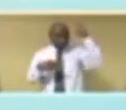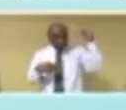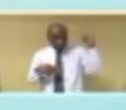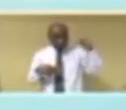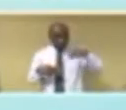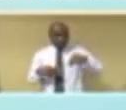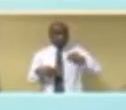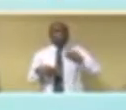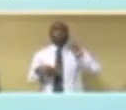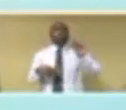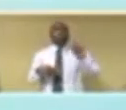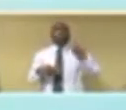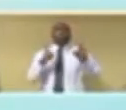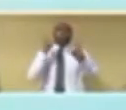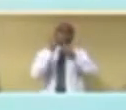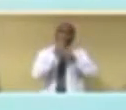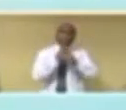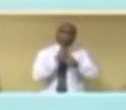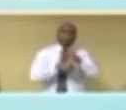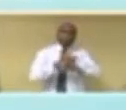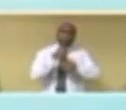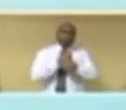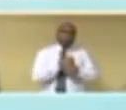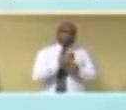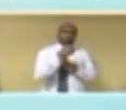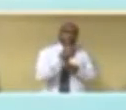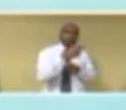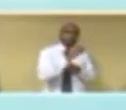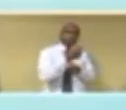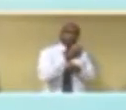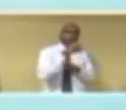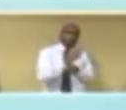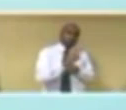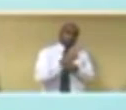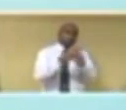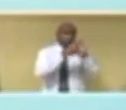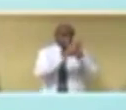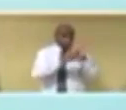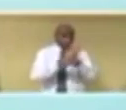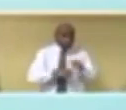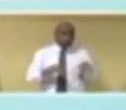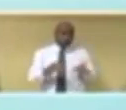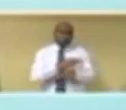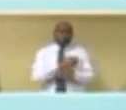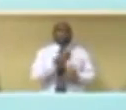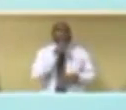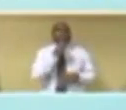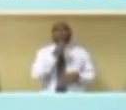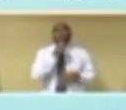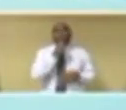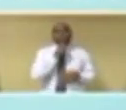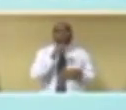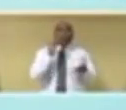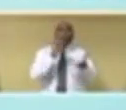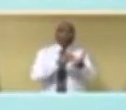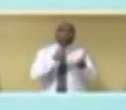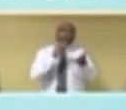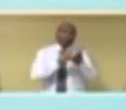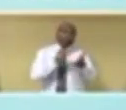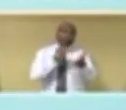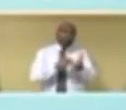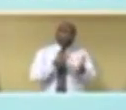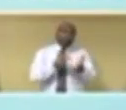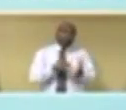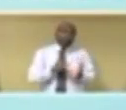mutum exercício 2018 sobre a responsabilidade do gestor já citado com as determinações